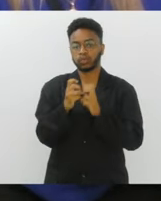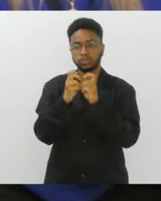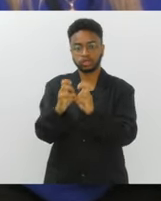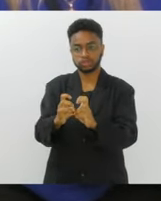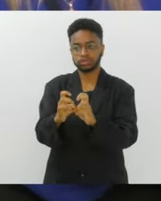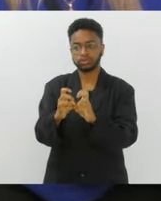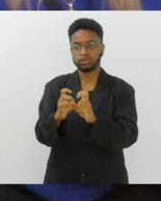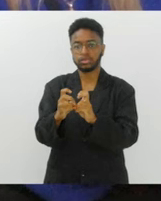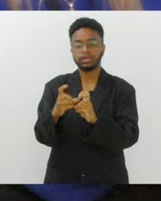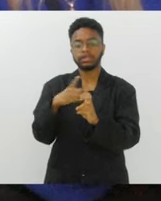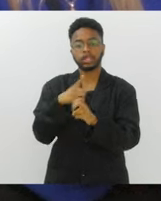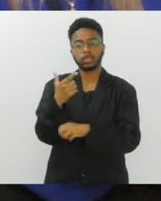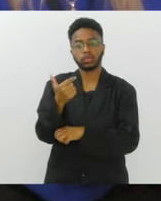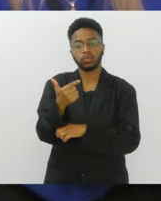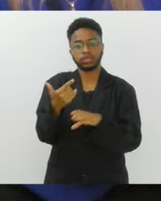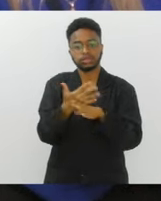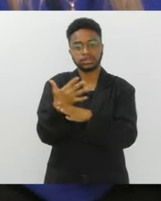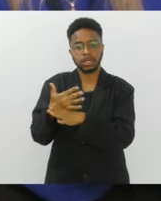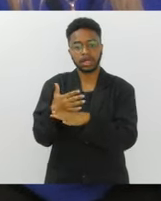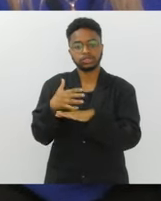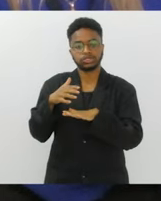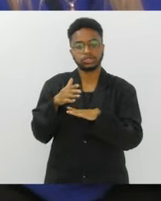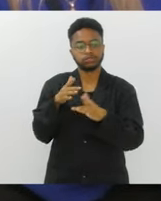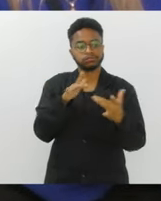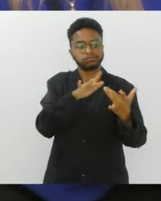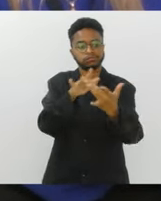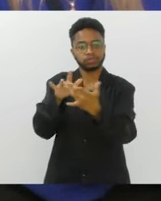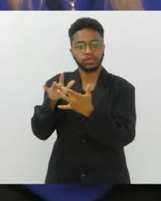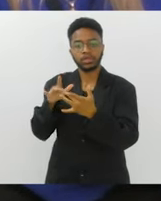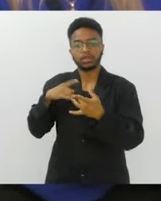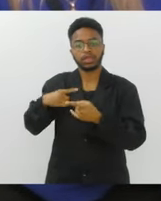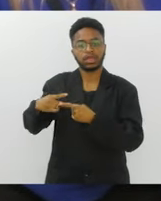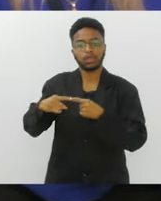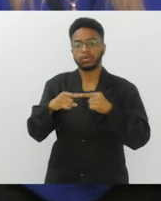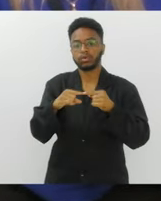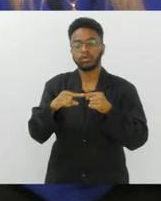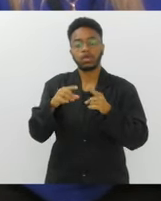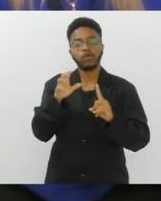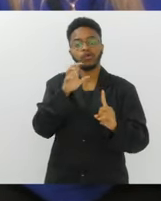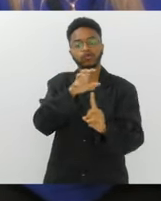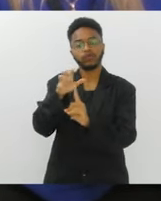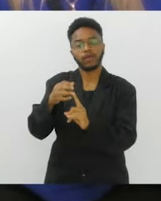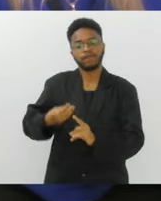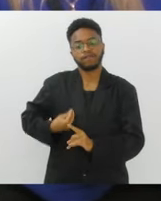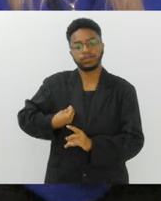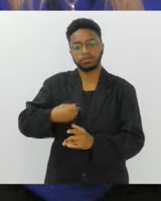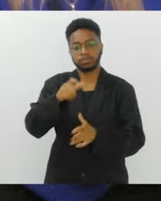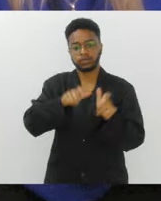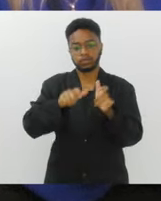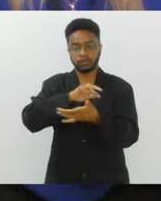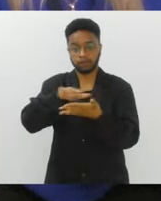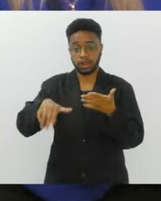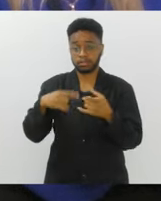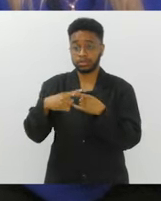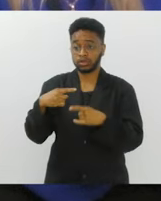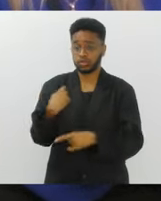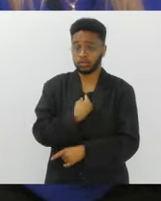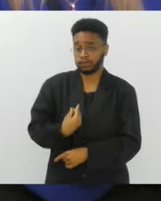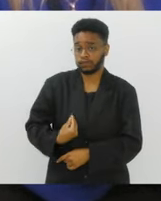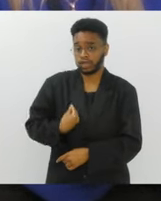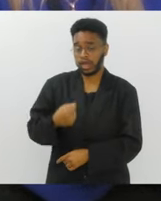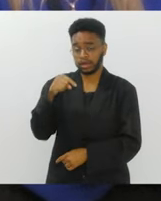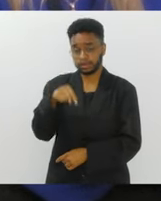atravessar 12 municípios da região metropolitana, tem um impacto na vida de diversos moradores. A gente vive no estado do Rio de